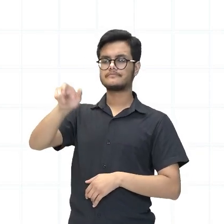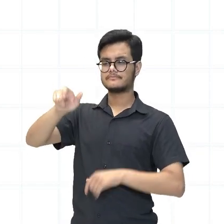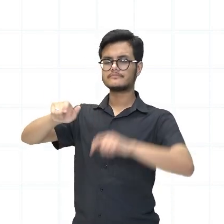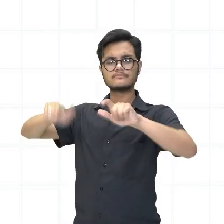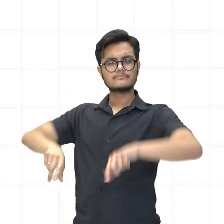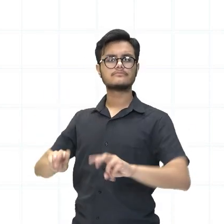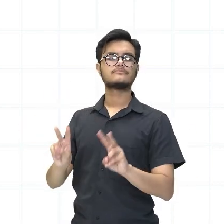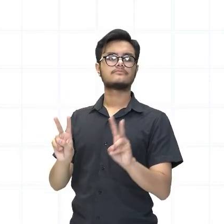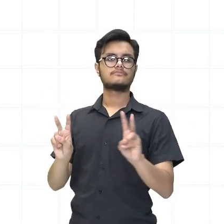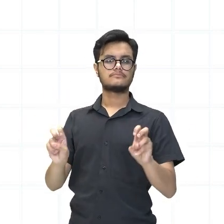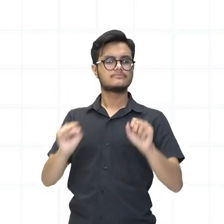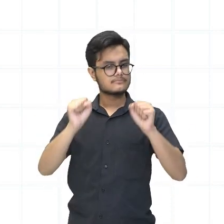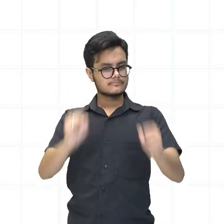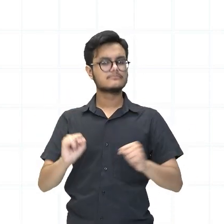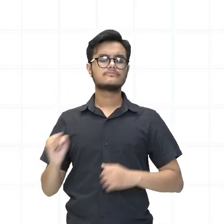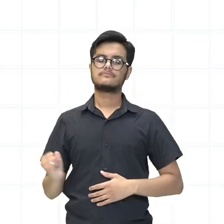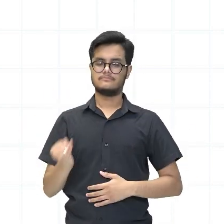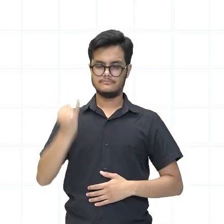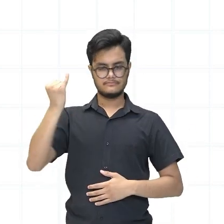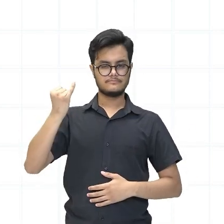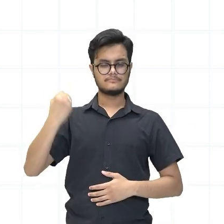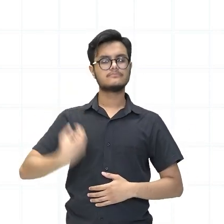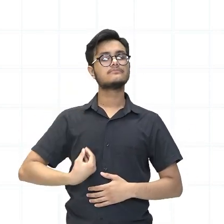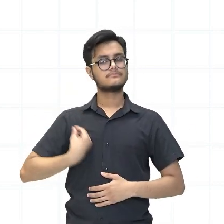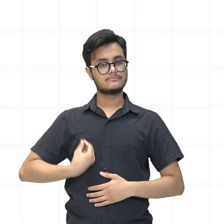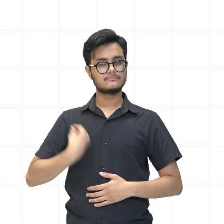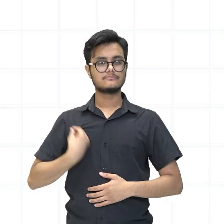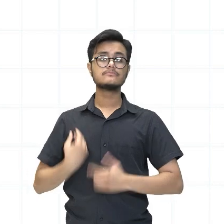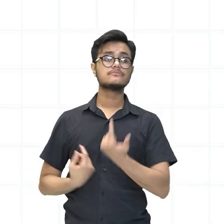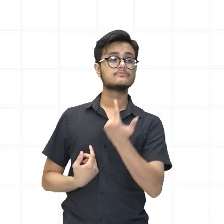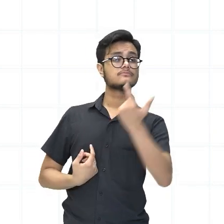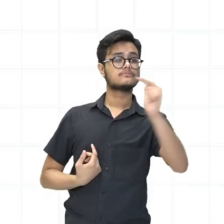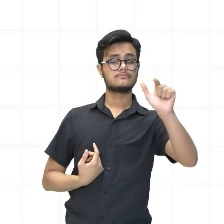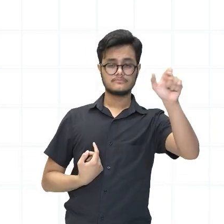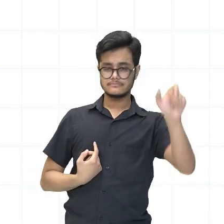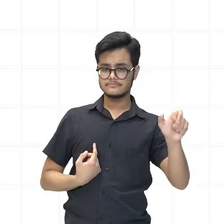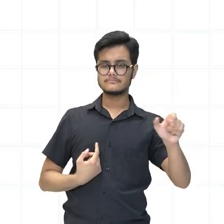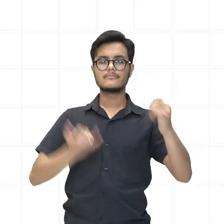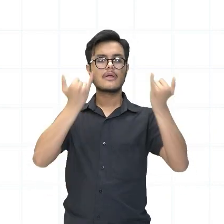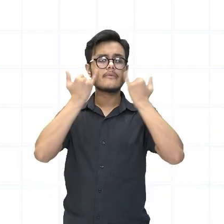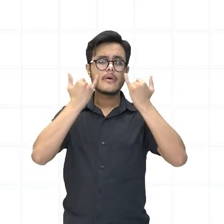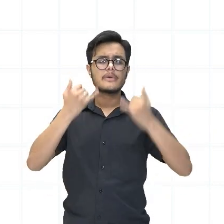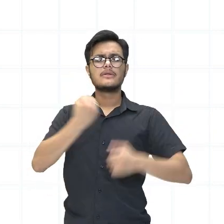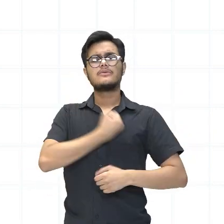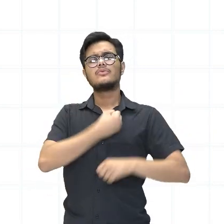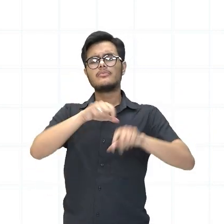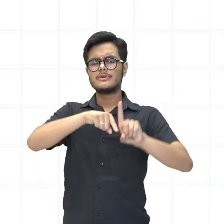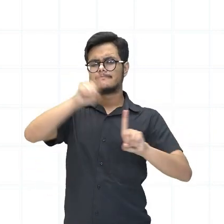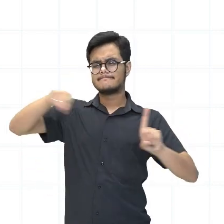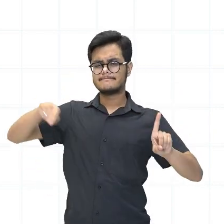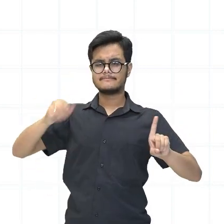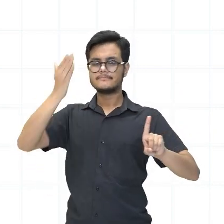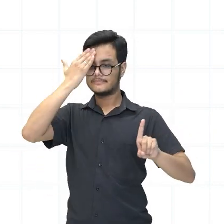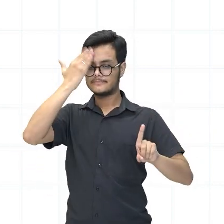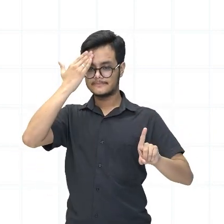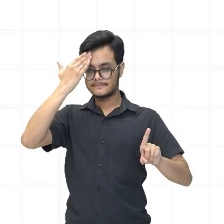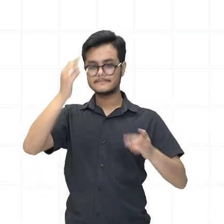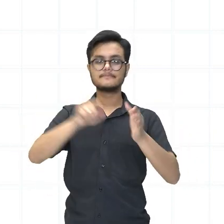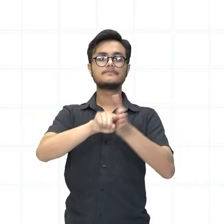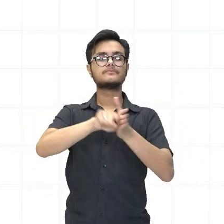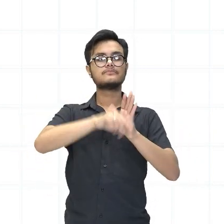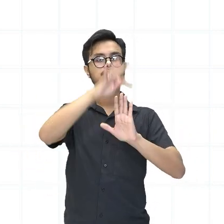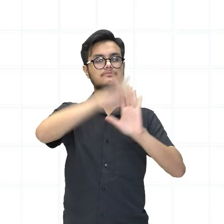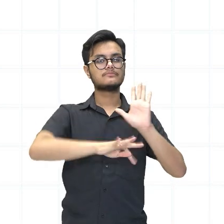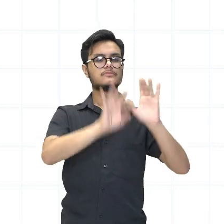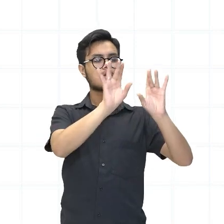assunto que podem ter sido publicados em outros veículos de comunicações, dados estatísticos, e aí a gente viu no corpo da reportagem